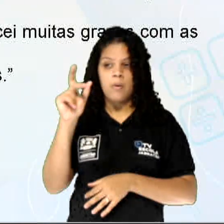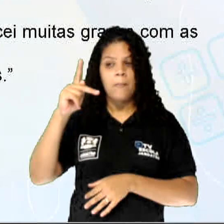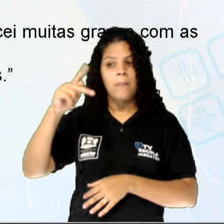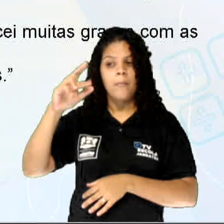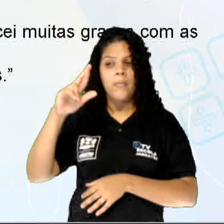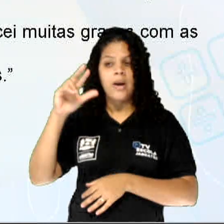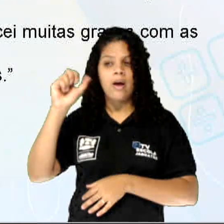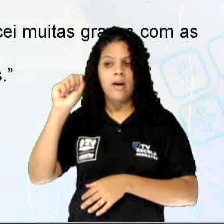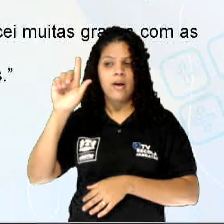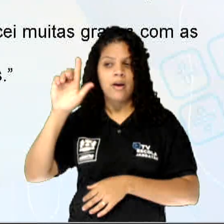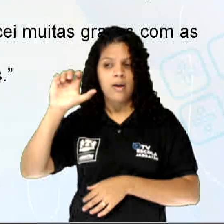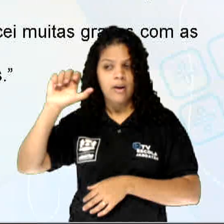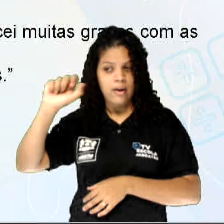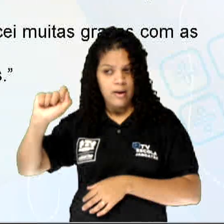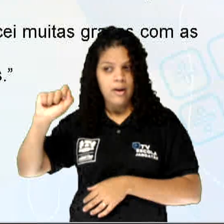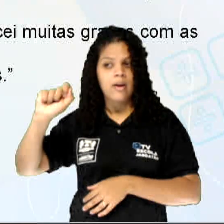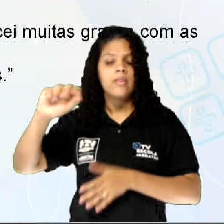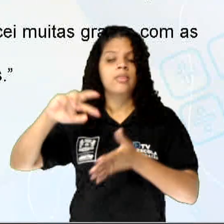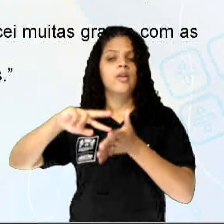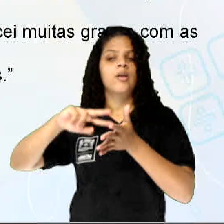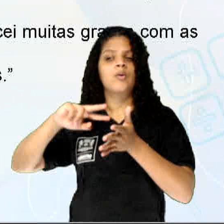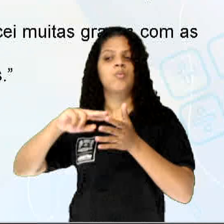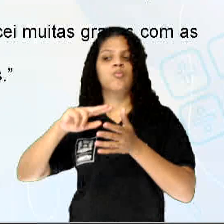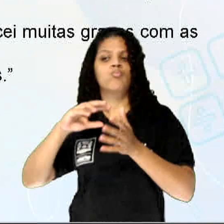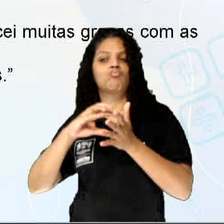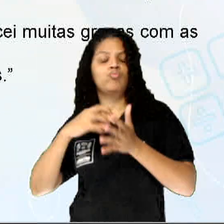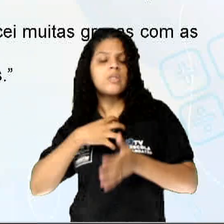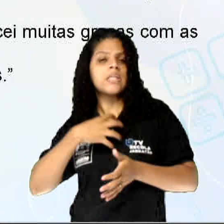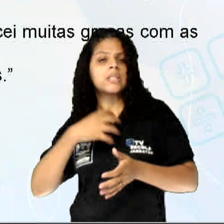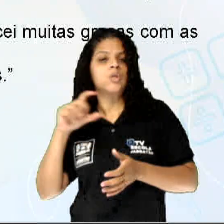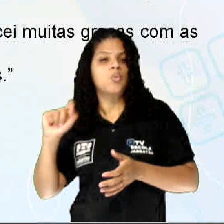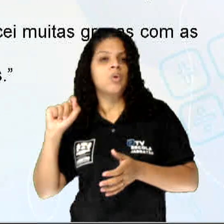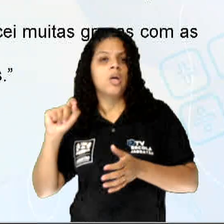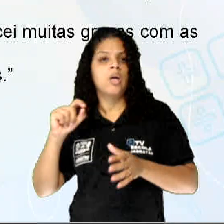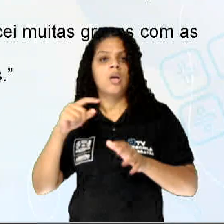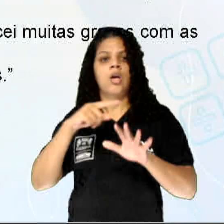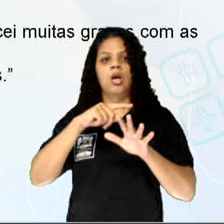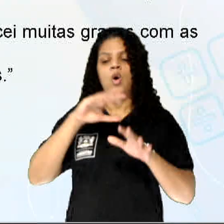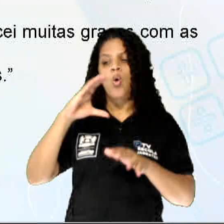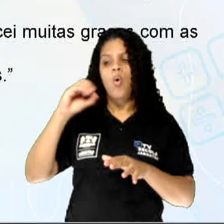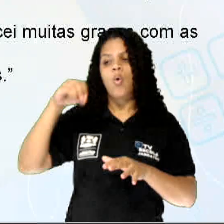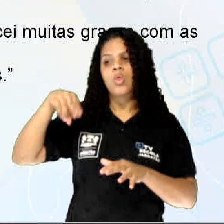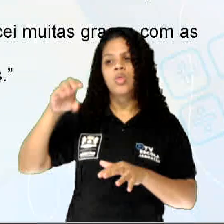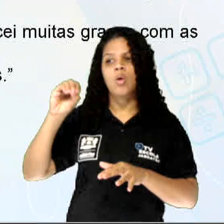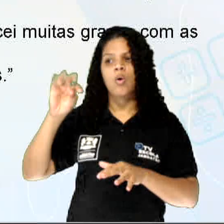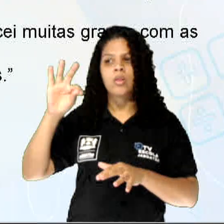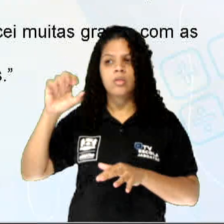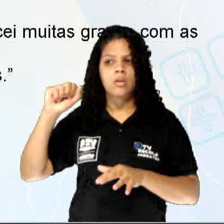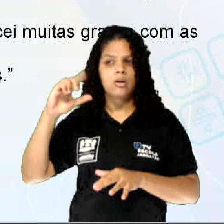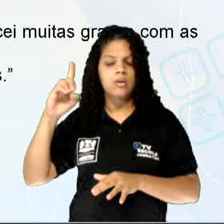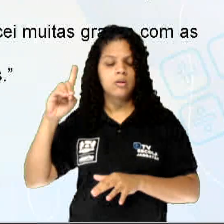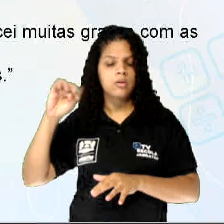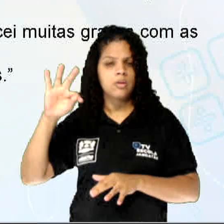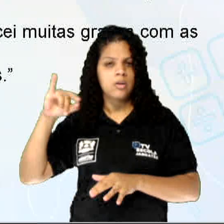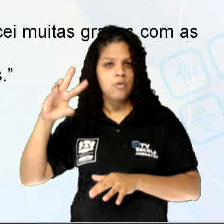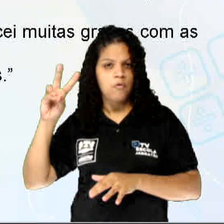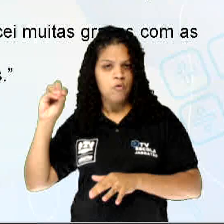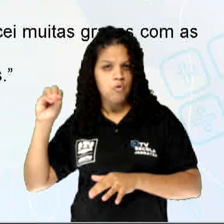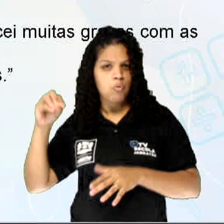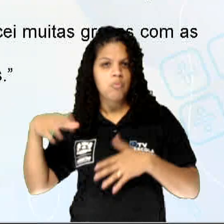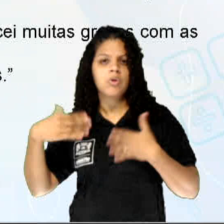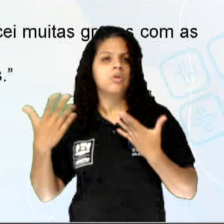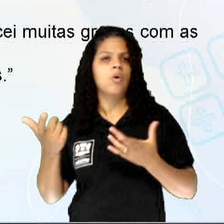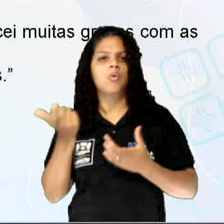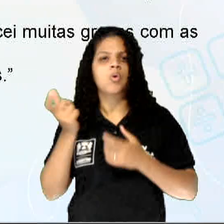sentido conotativo. Em qual das alternativas a referida palavra também foi utilizada em um